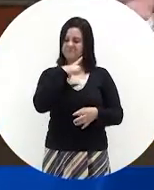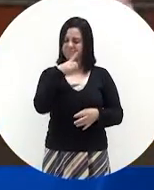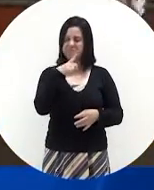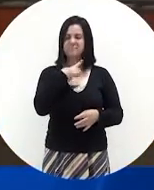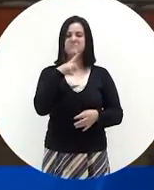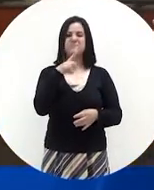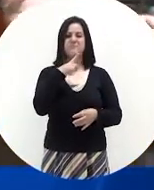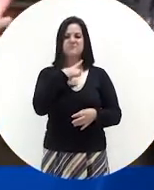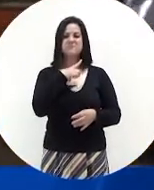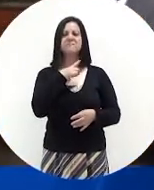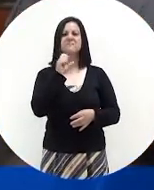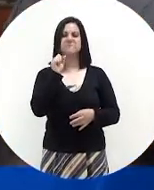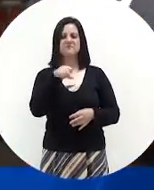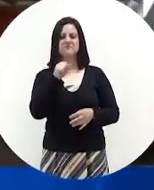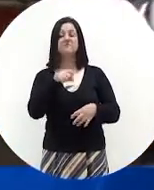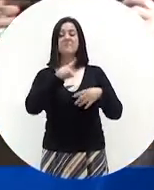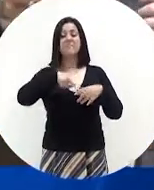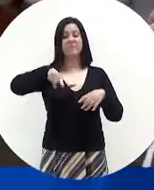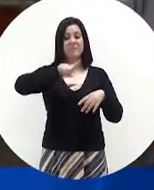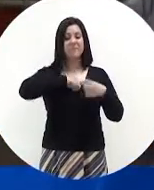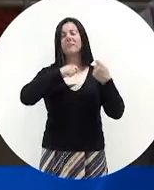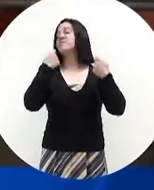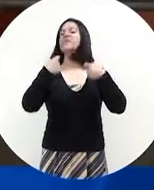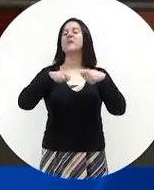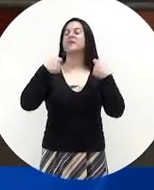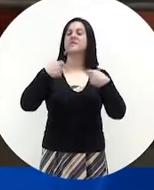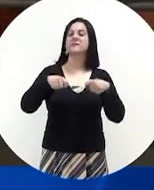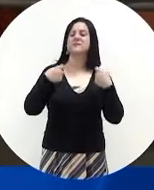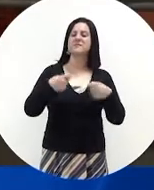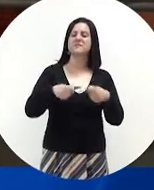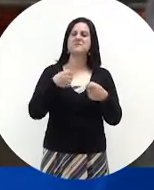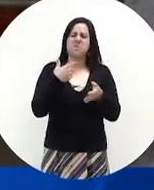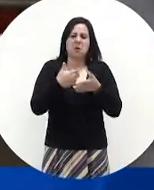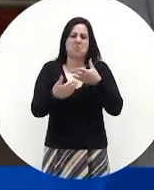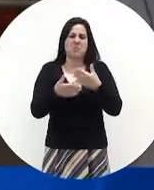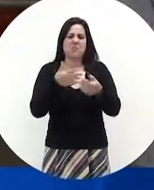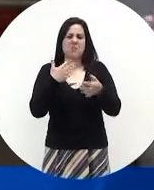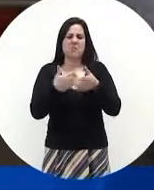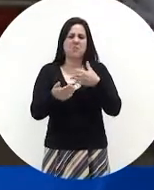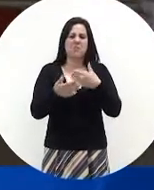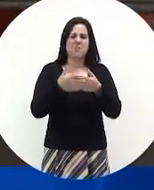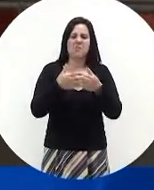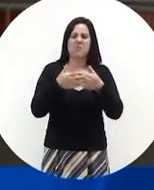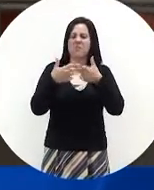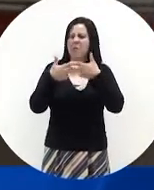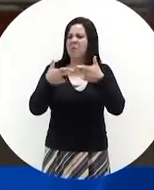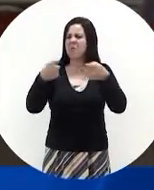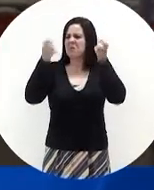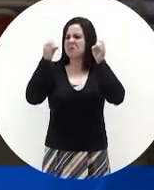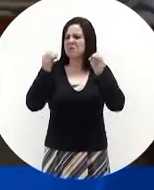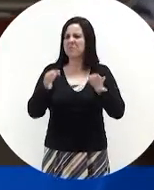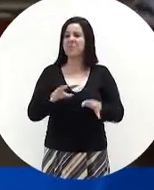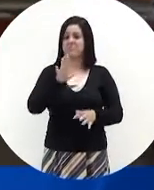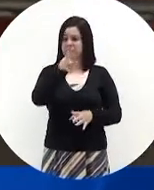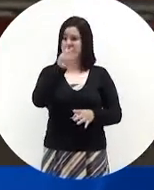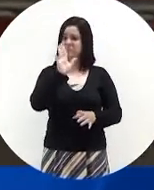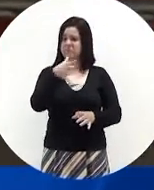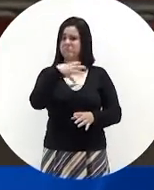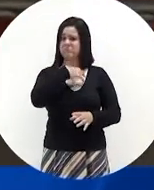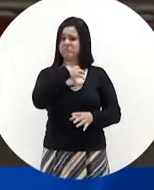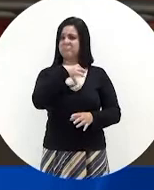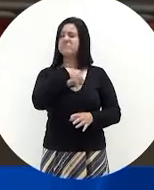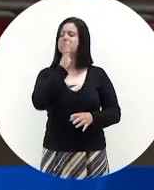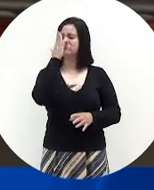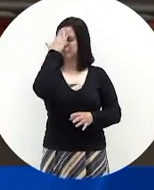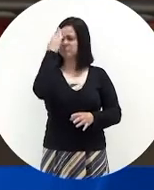que existe, e que a gente precisa, e independentemente de qualquer argumento, você já